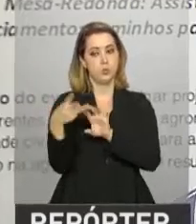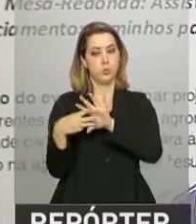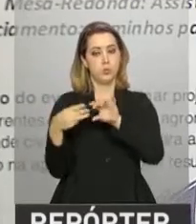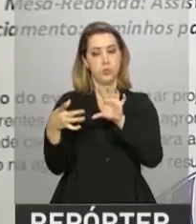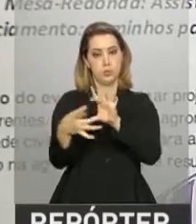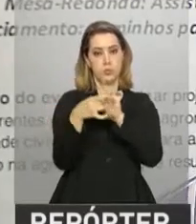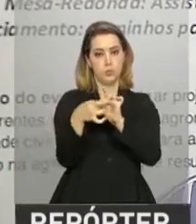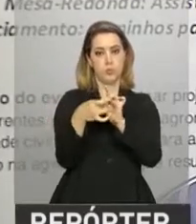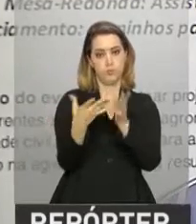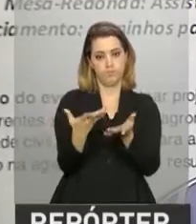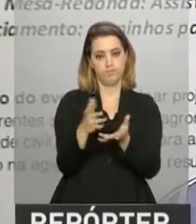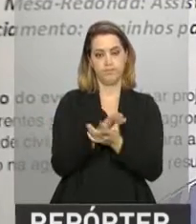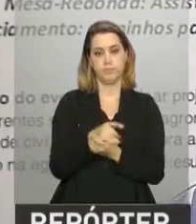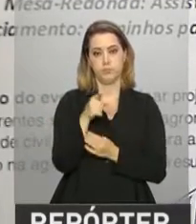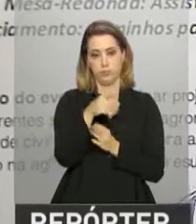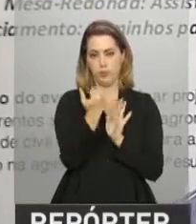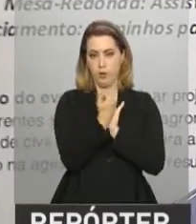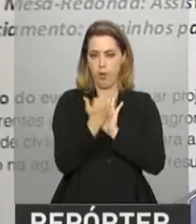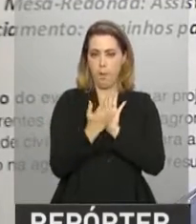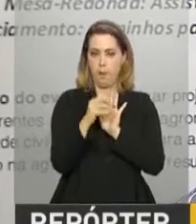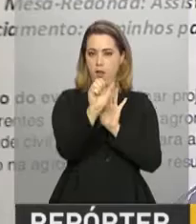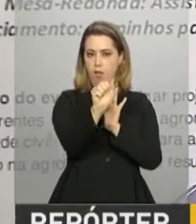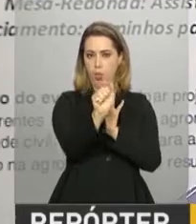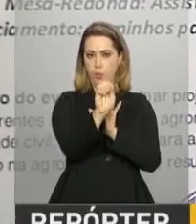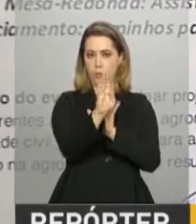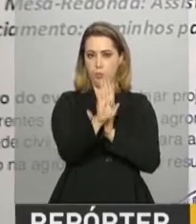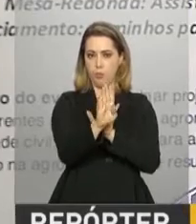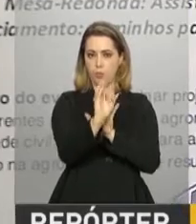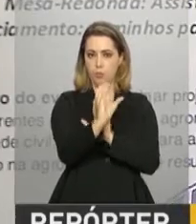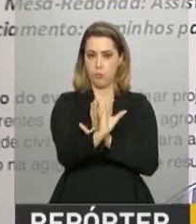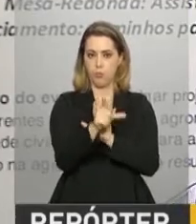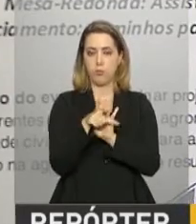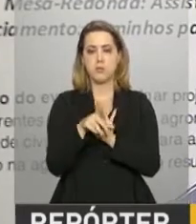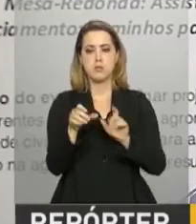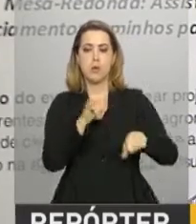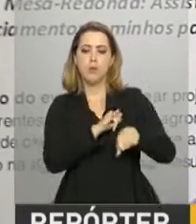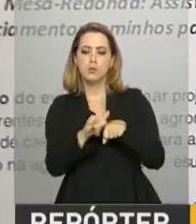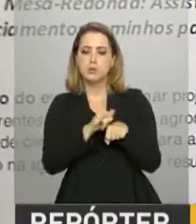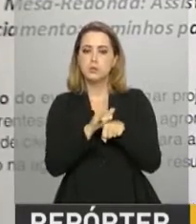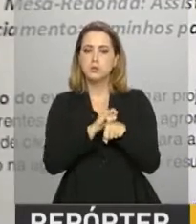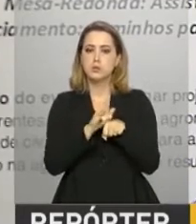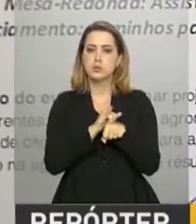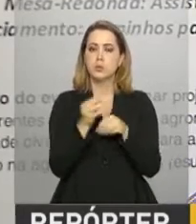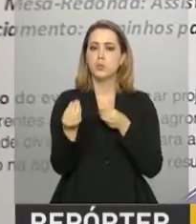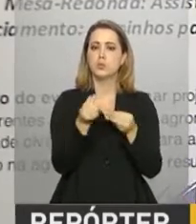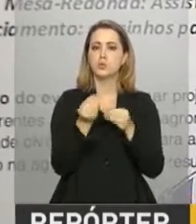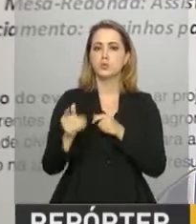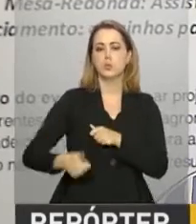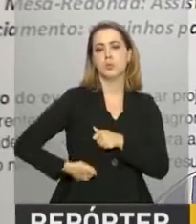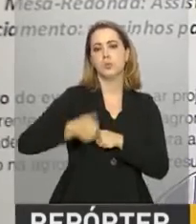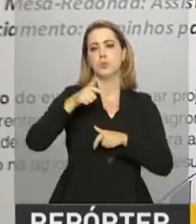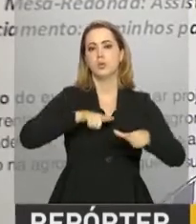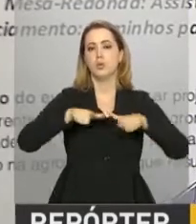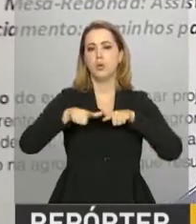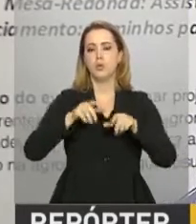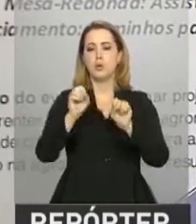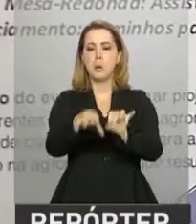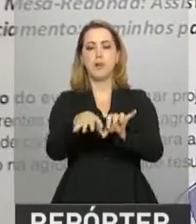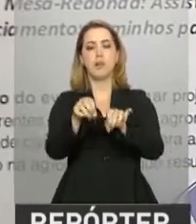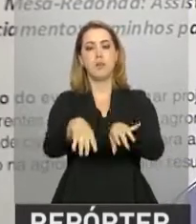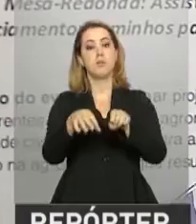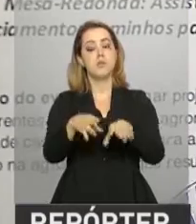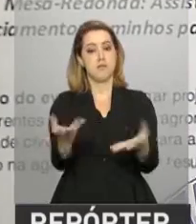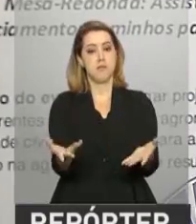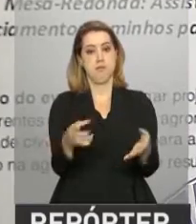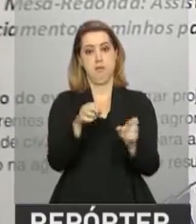ele pensou realmente uma estrada veja de promover a capacitação é o elevar o